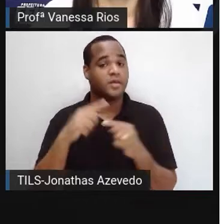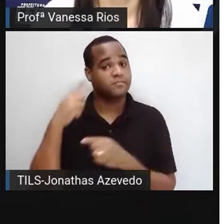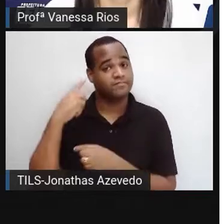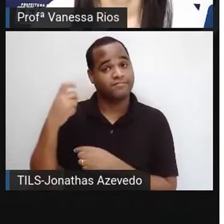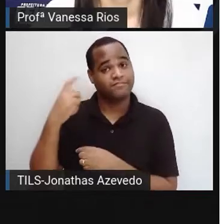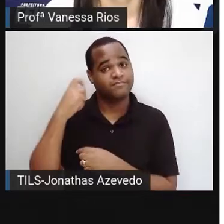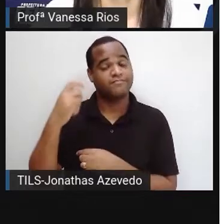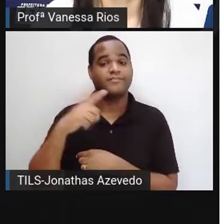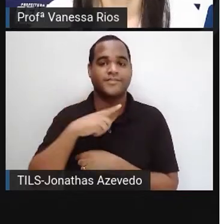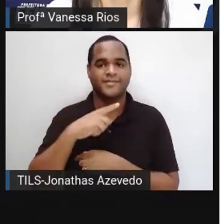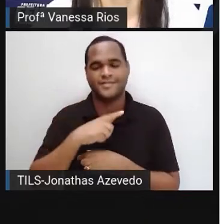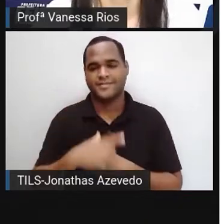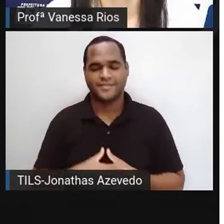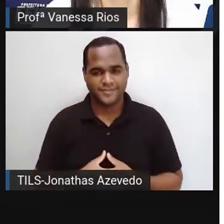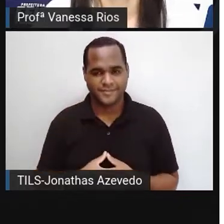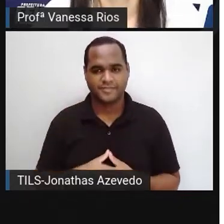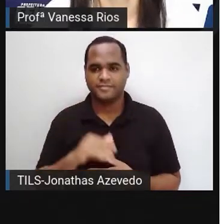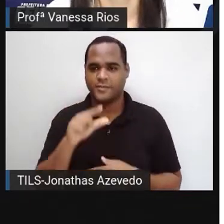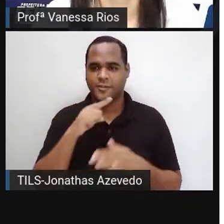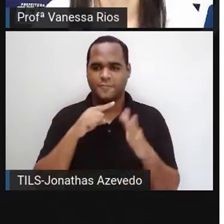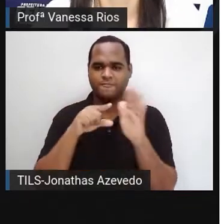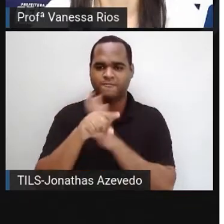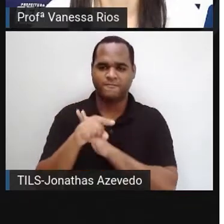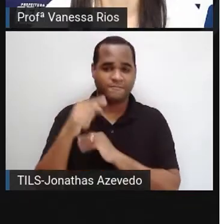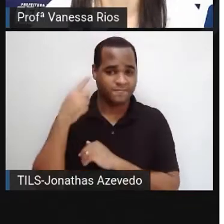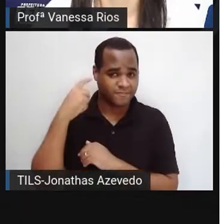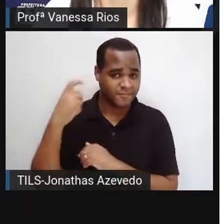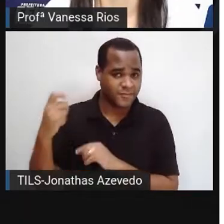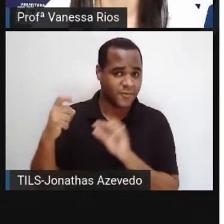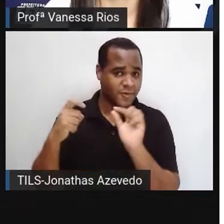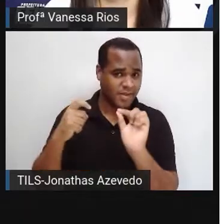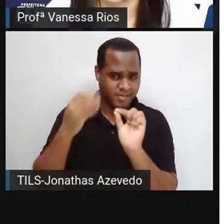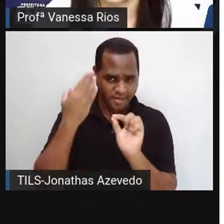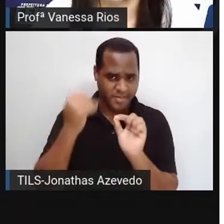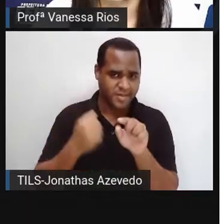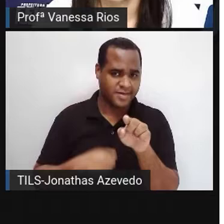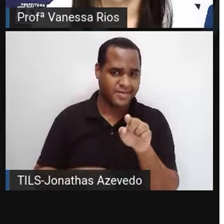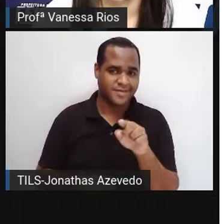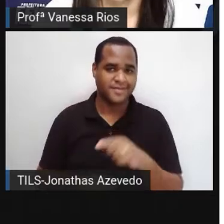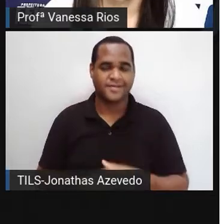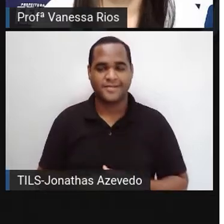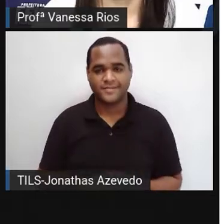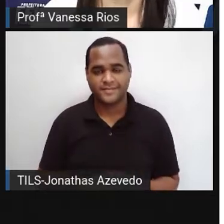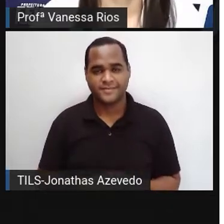sons. Mas aí eu tenho uma pergunta. Você sabe o que é som?